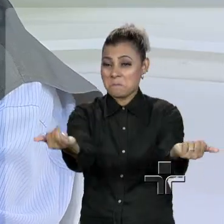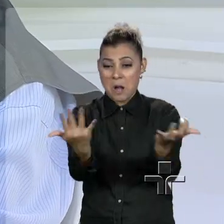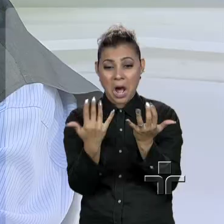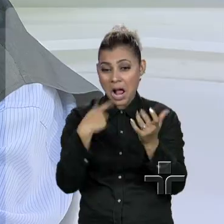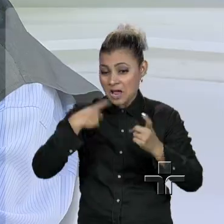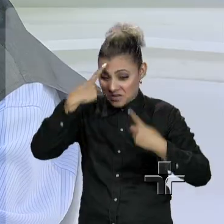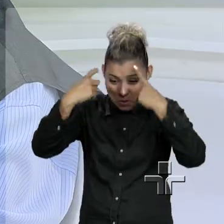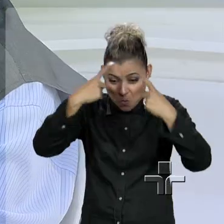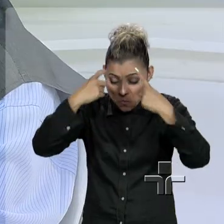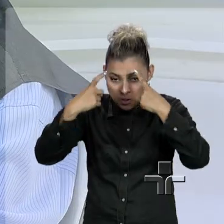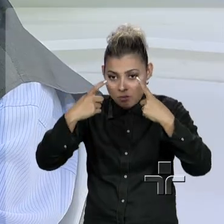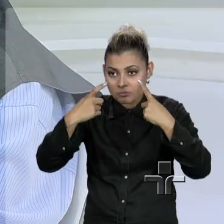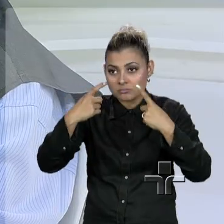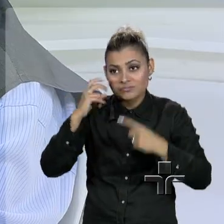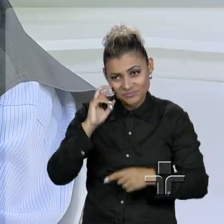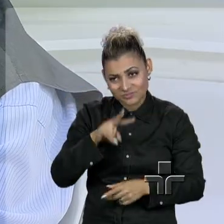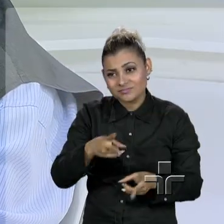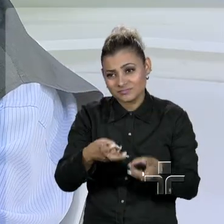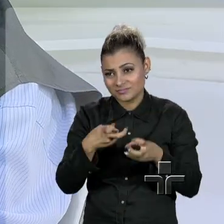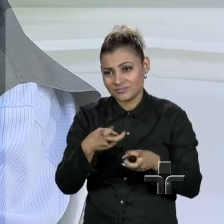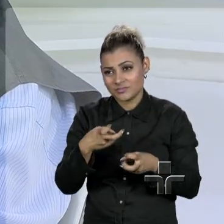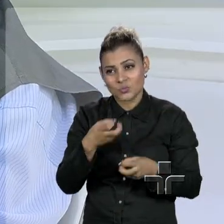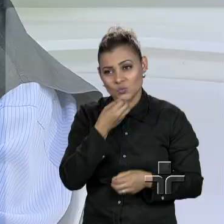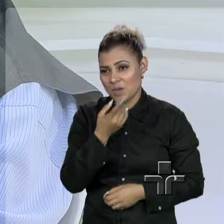já vimos que não dá certo.